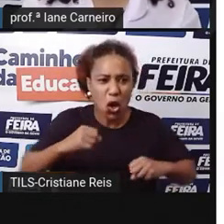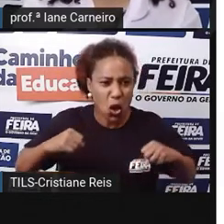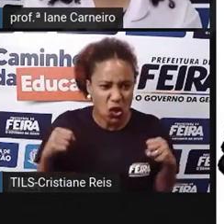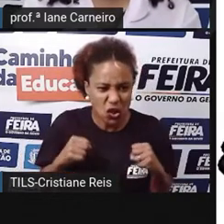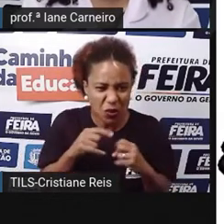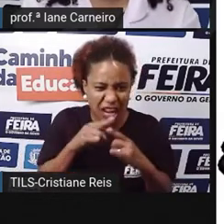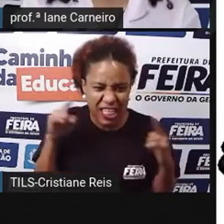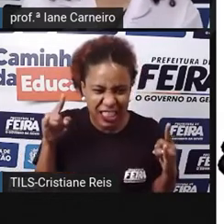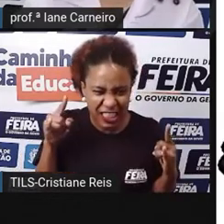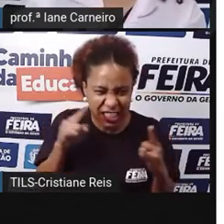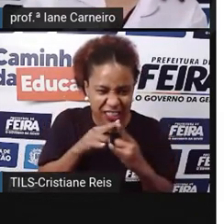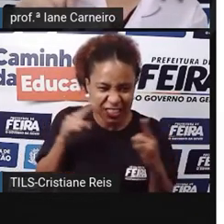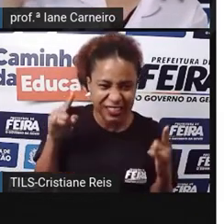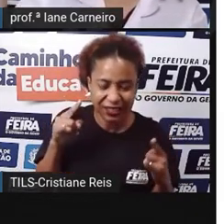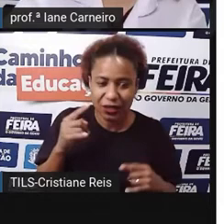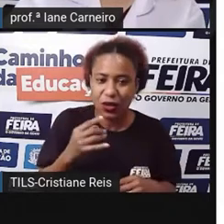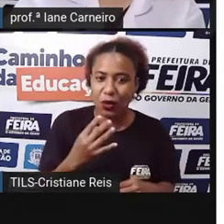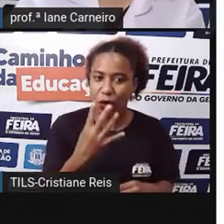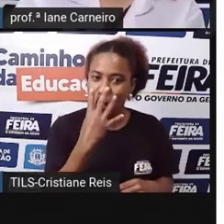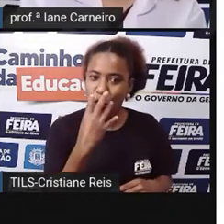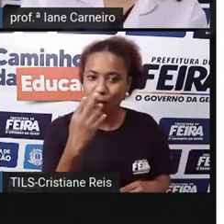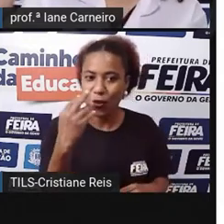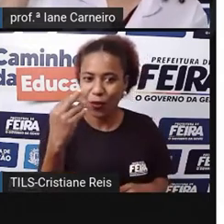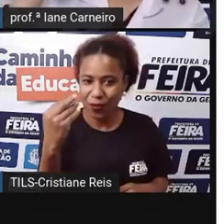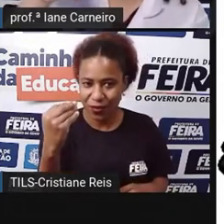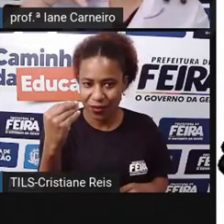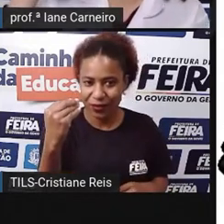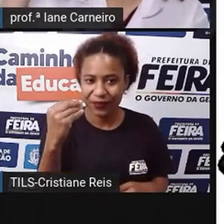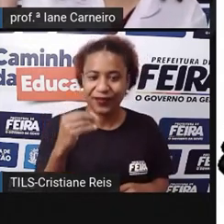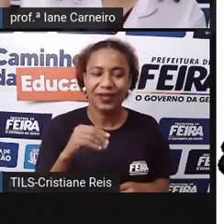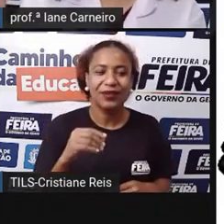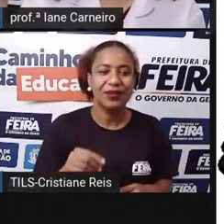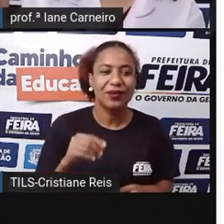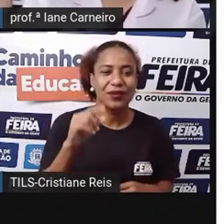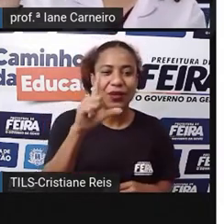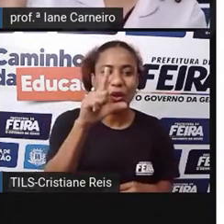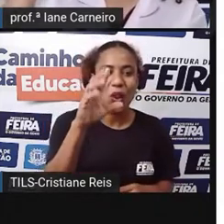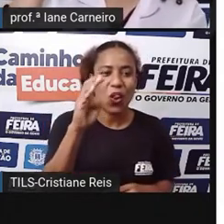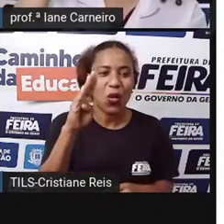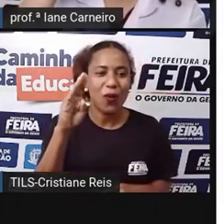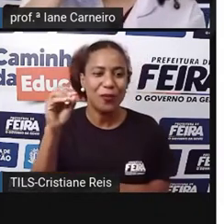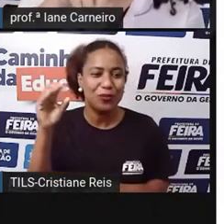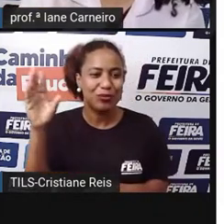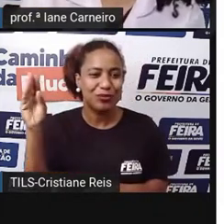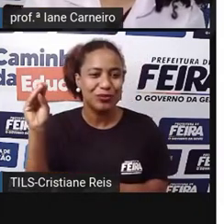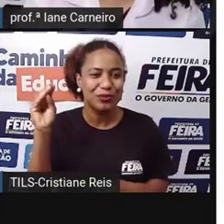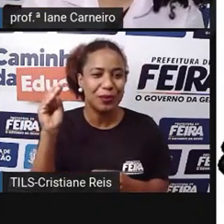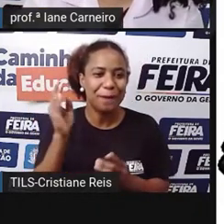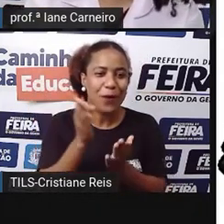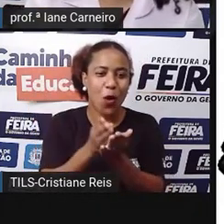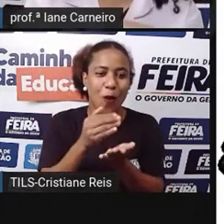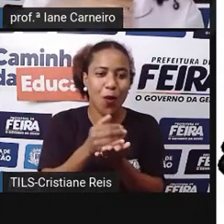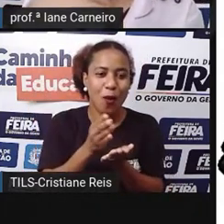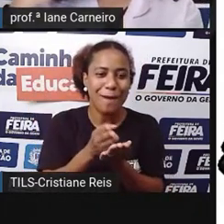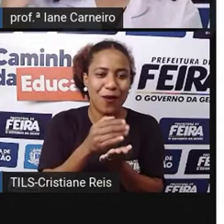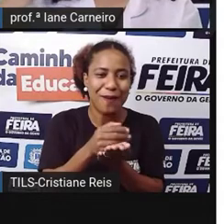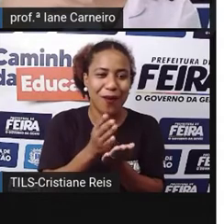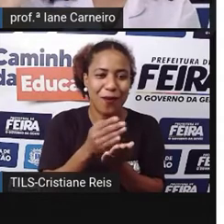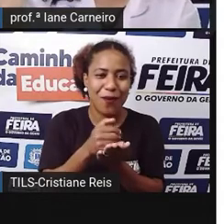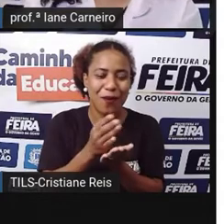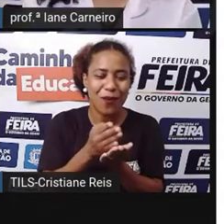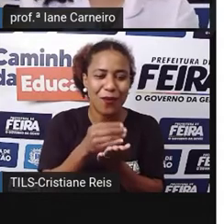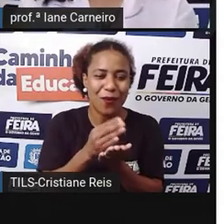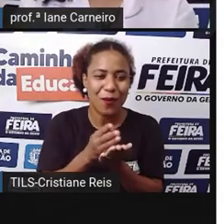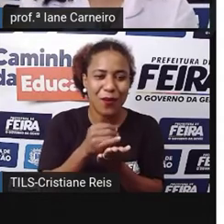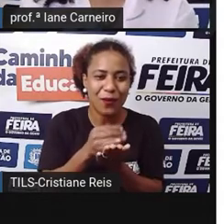lobo, lobo, lobo, ela percebeu que quando ele repetia, né, se transformava, o nome lobo se transformava em bolo, né? E ela foi fazendo isso